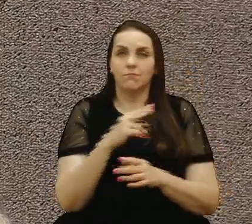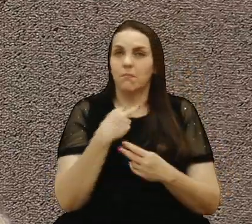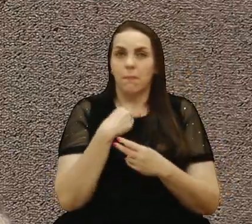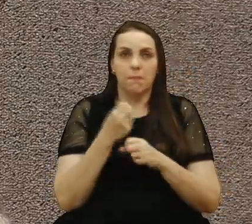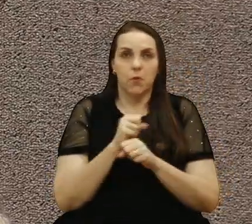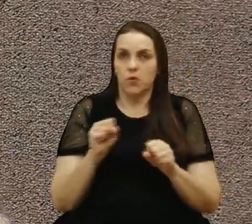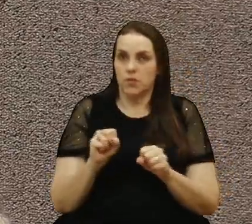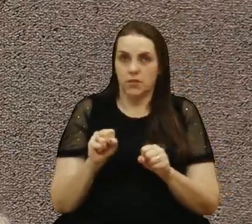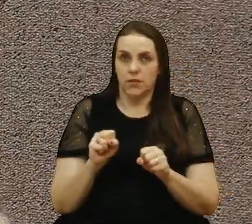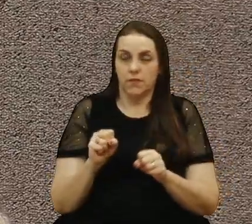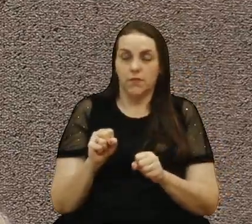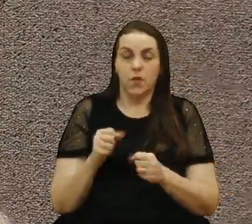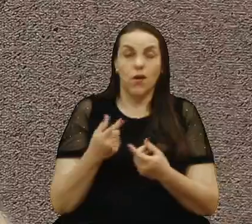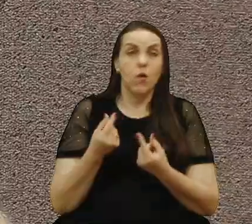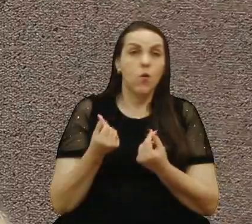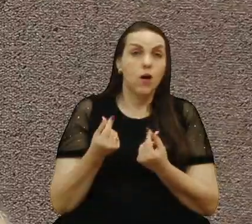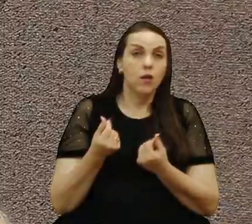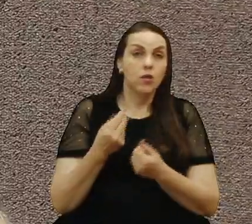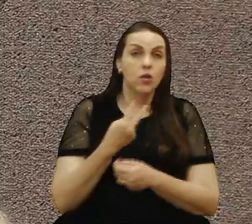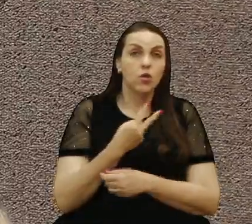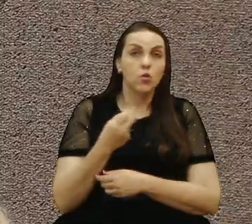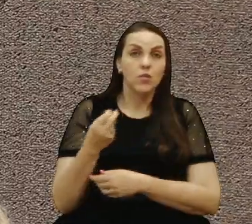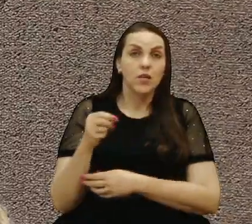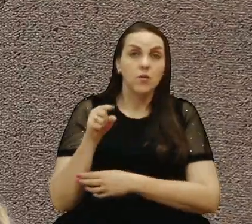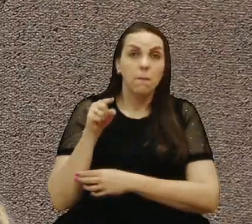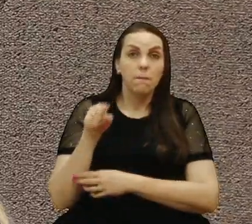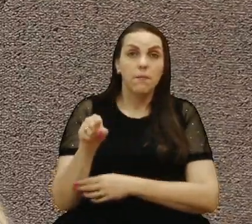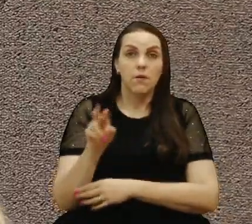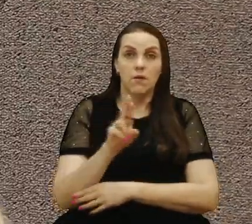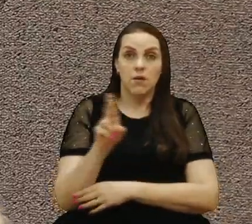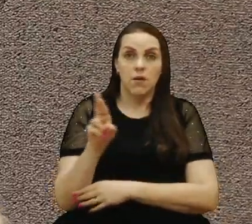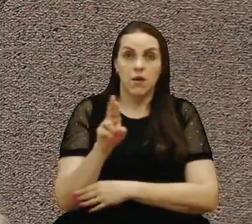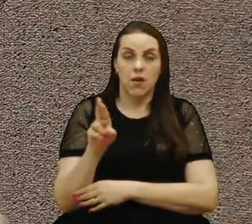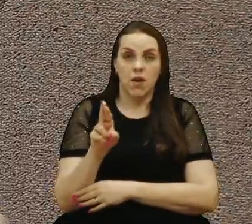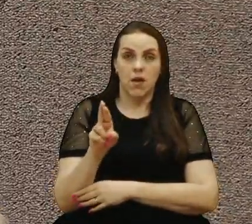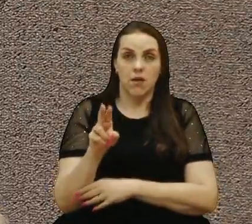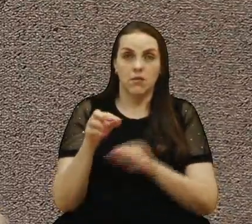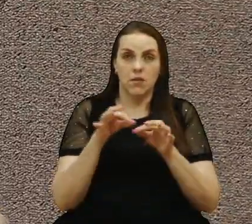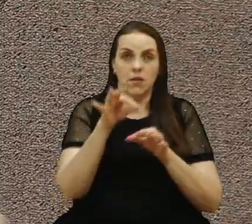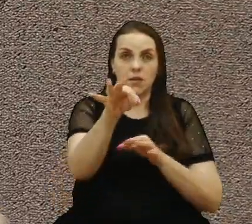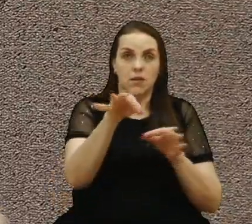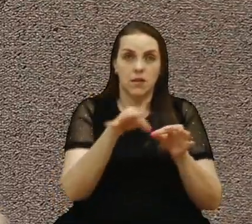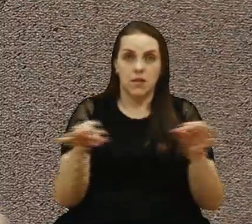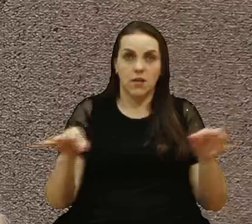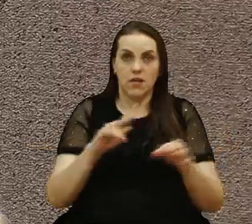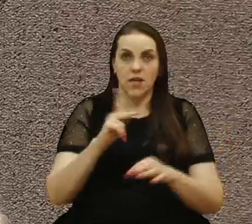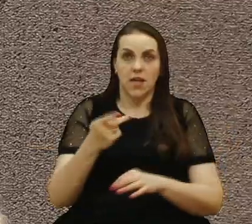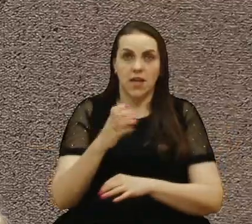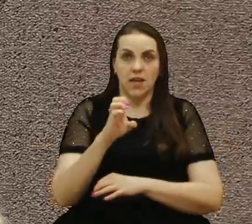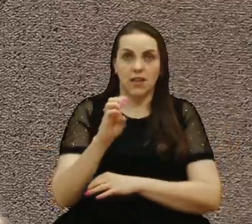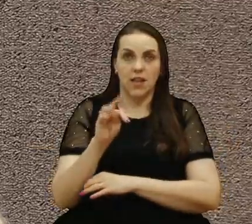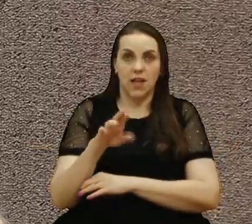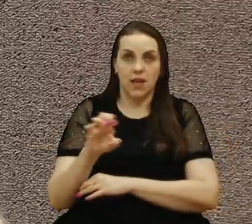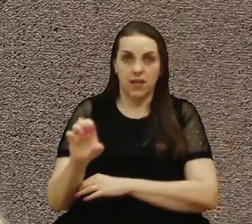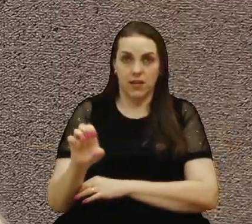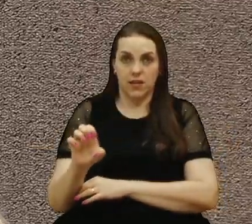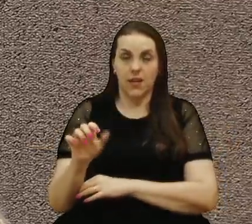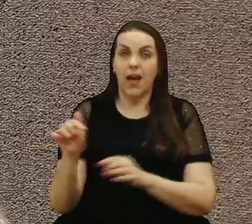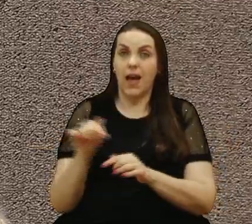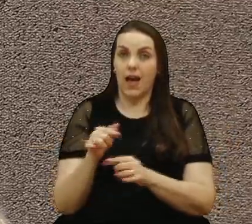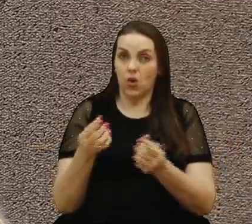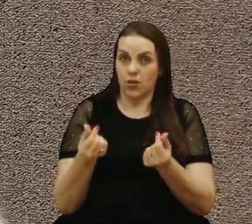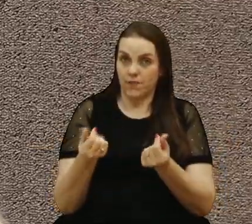porque chegam a custar R$200 mil ao hectare. Está chegando a esse valor aqui agora,